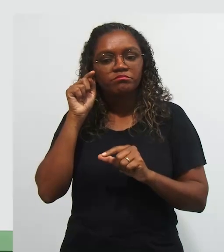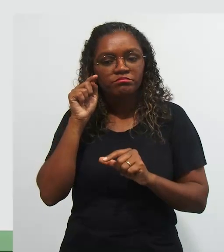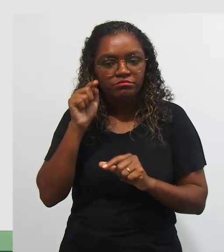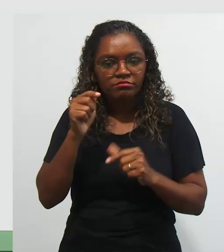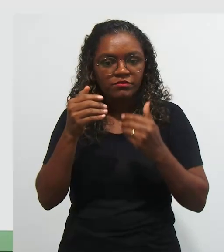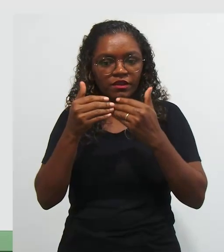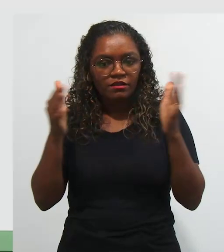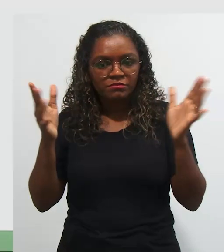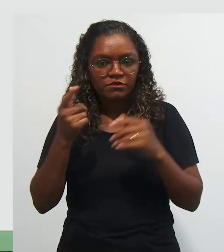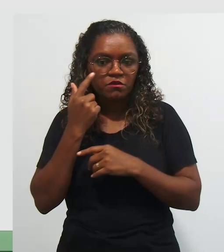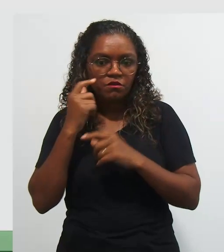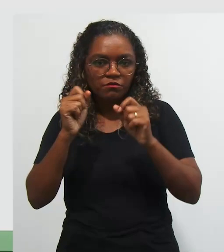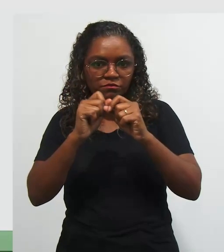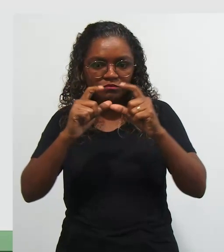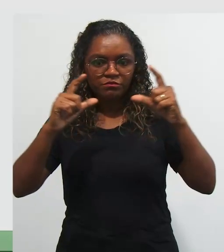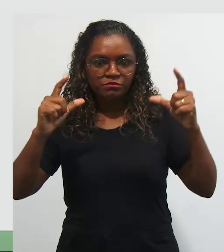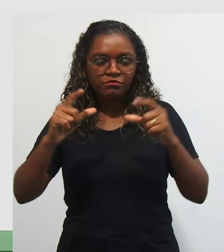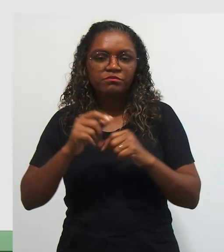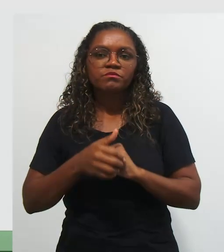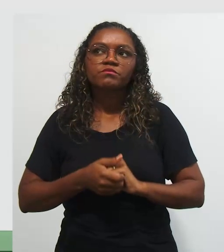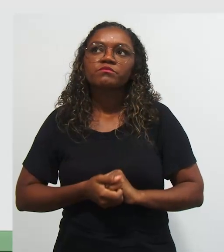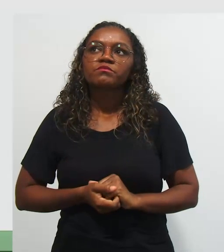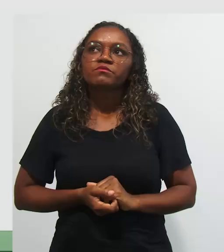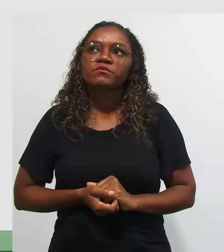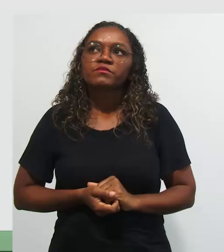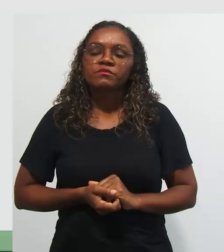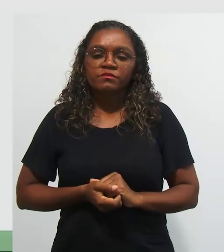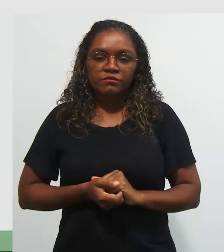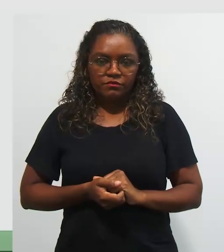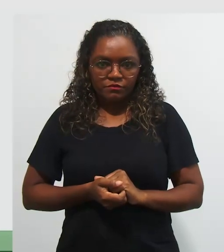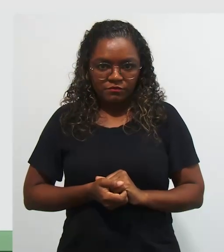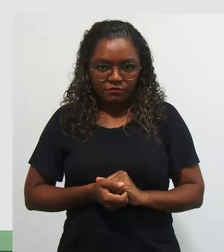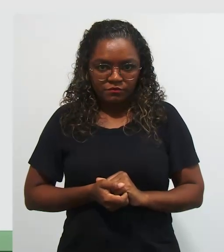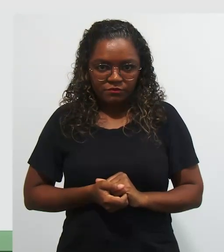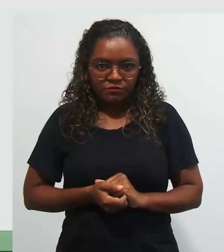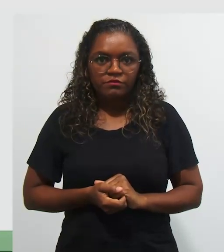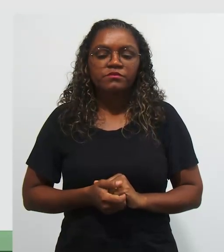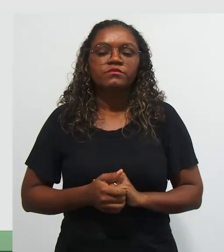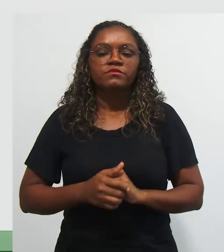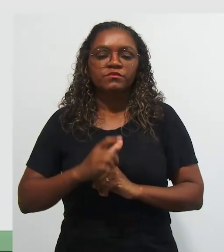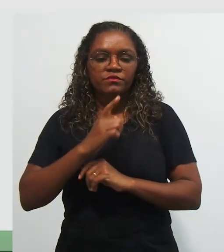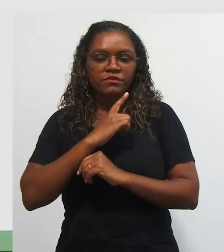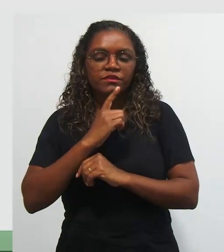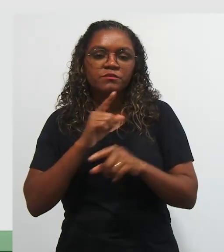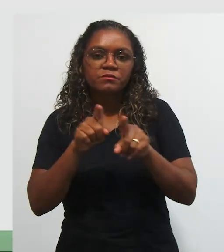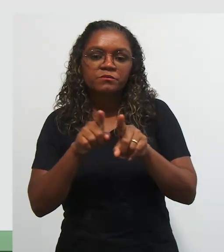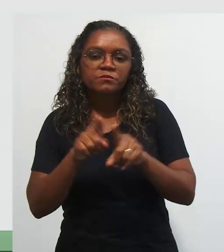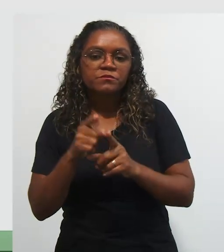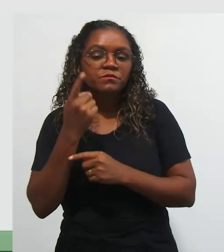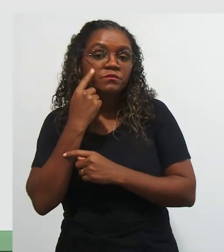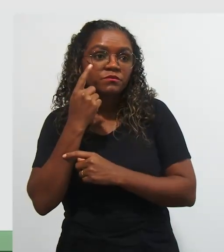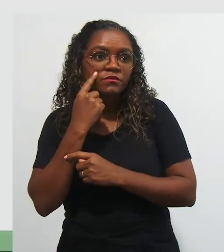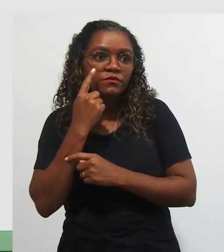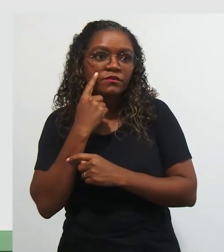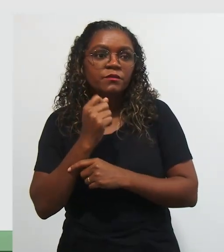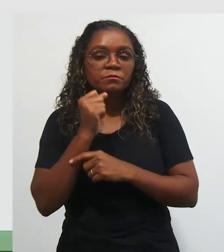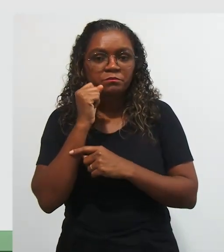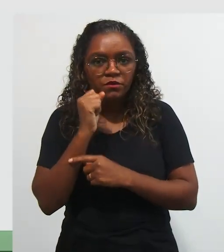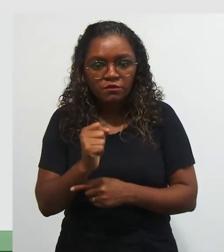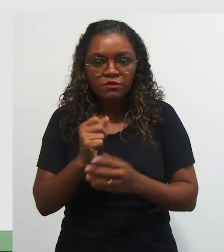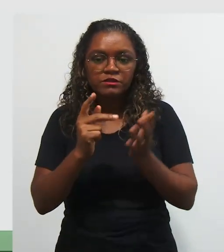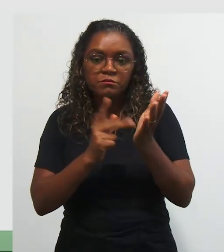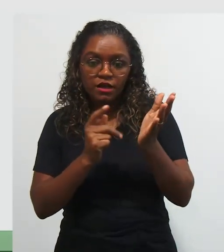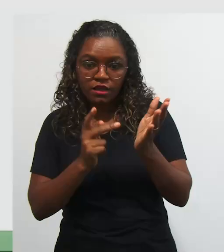só ampliar aqui pra gente ver. Então, o Google Books tem a licença, não é? Para poder disponibilizar